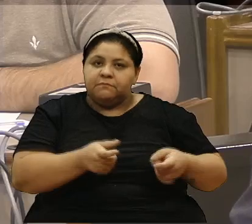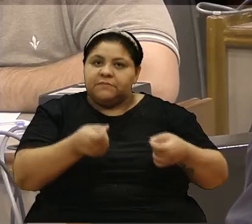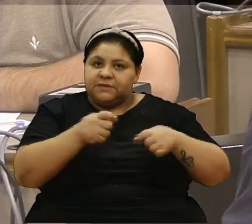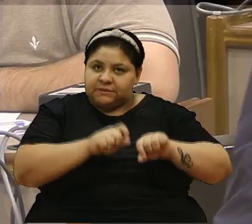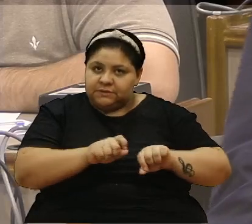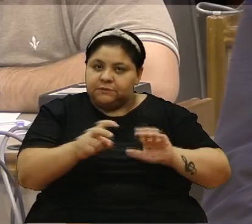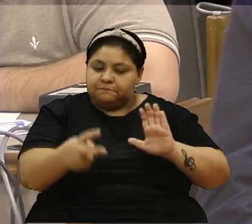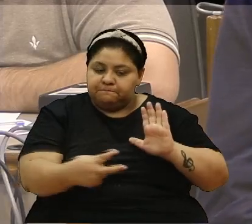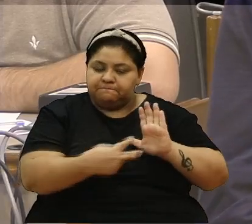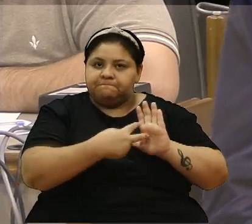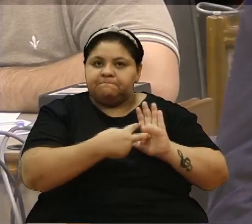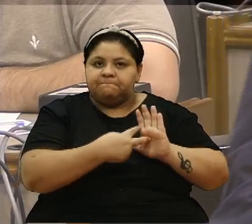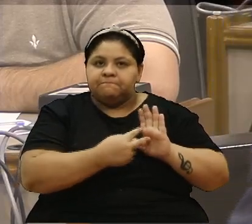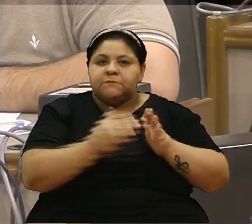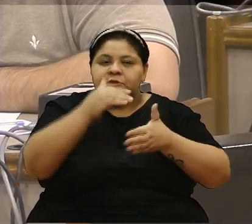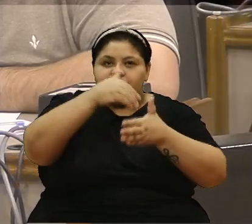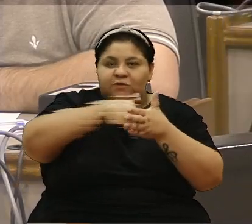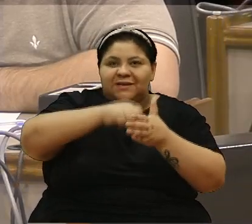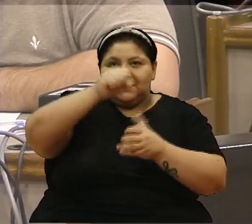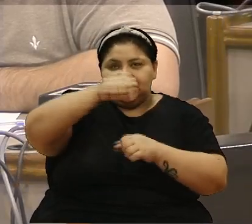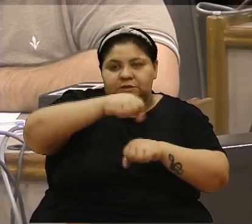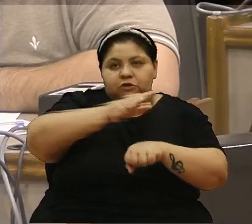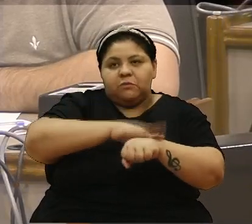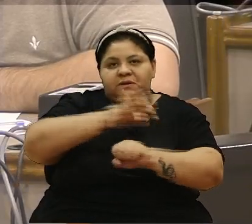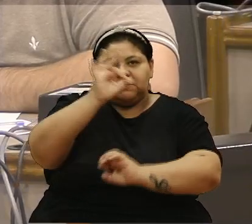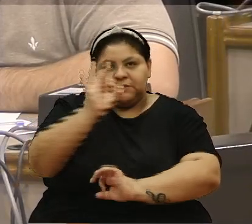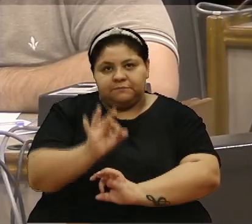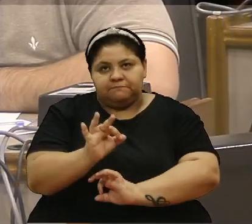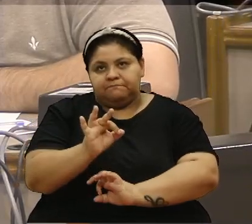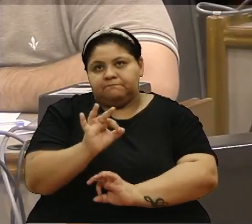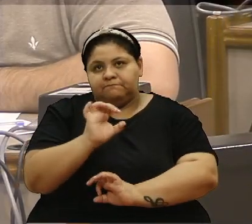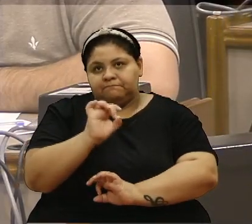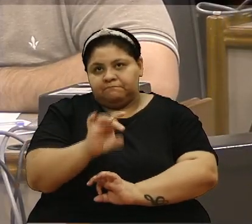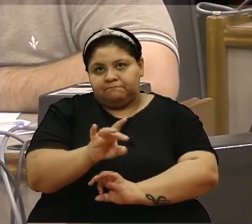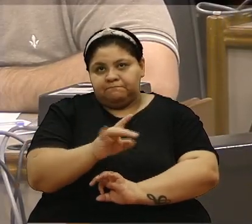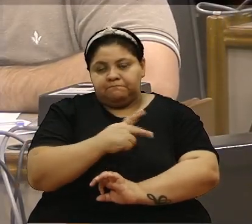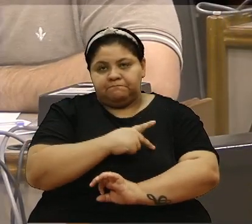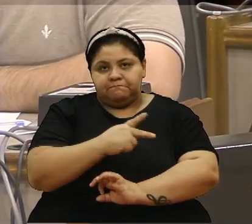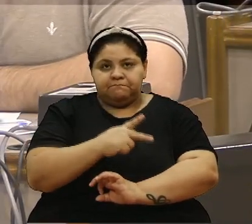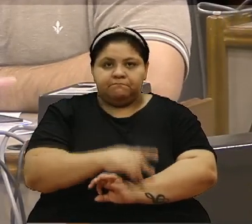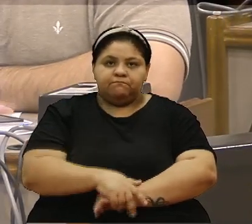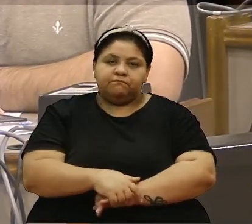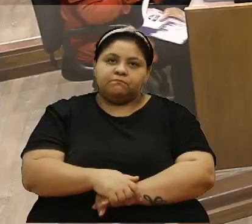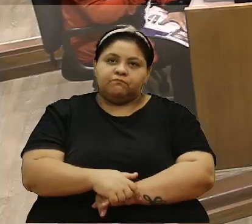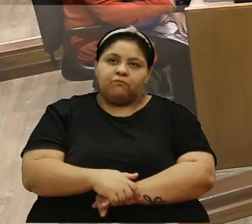votarei sim, momento oportuno, e seria isso. Obrigado, presidente.